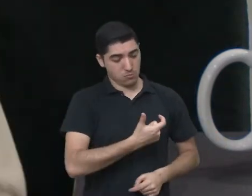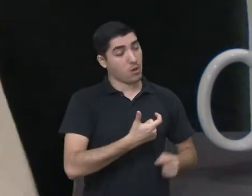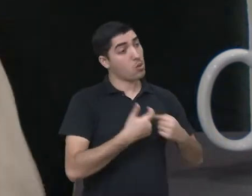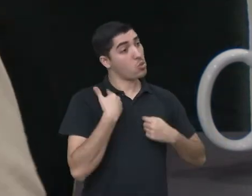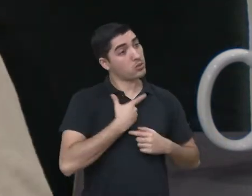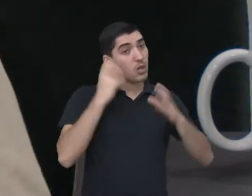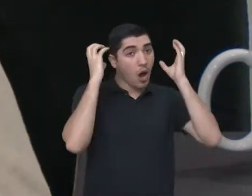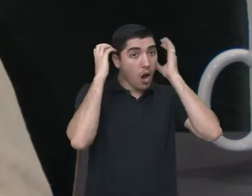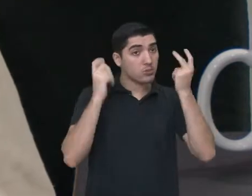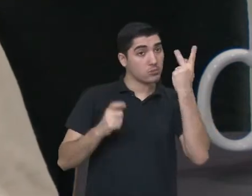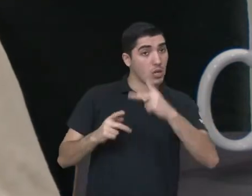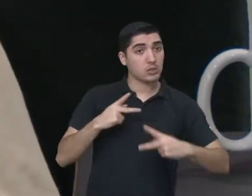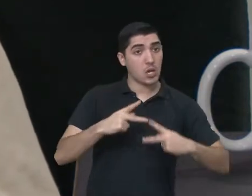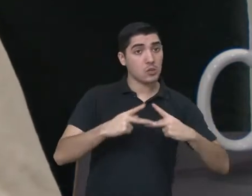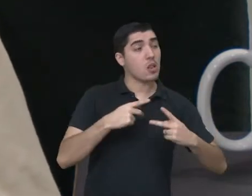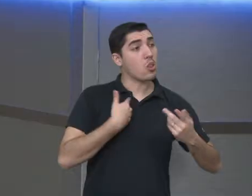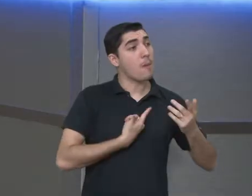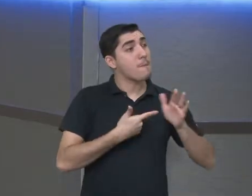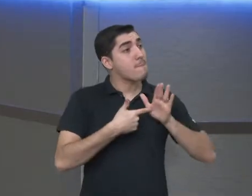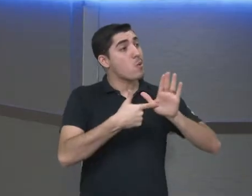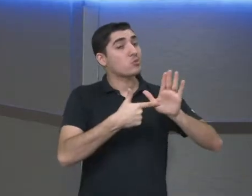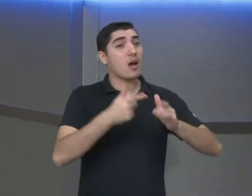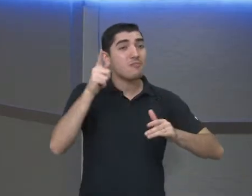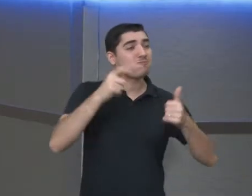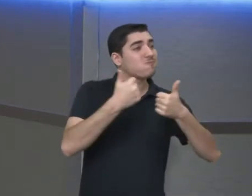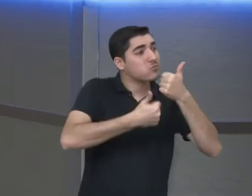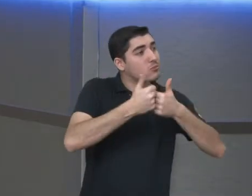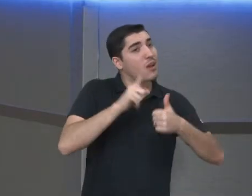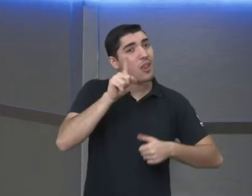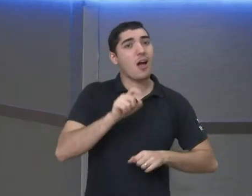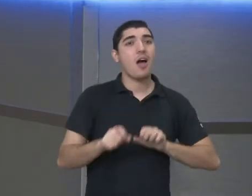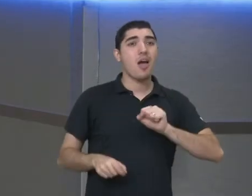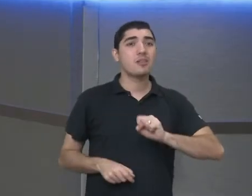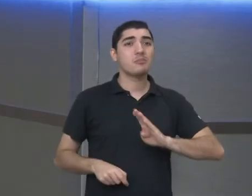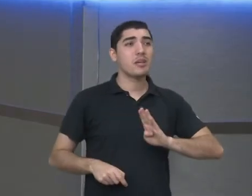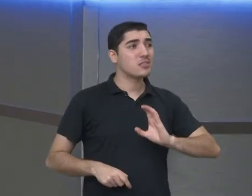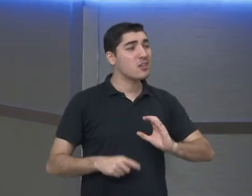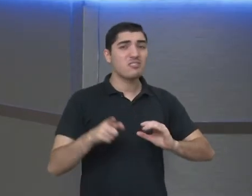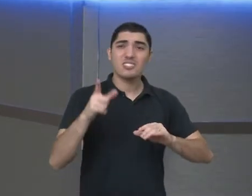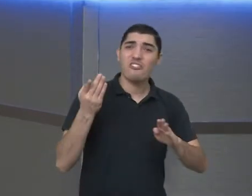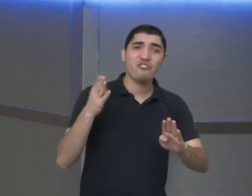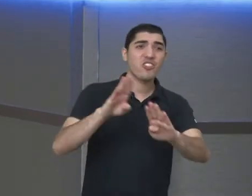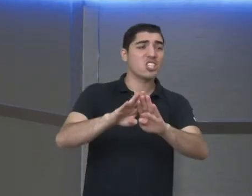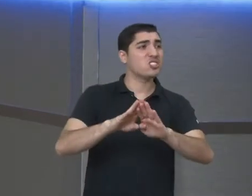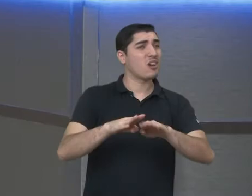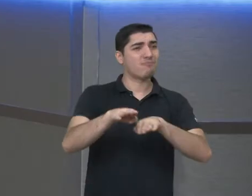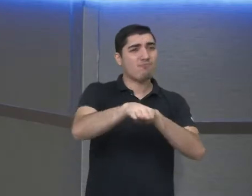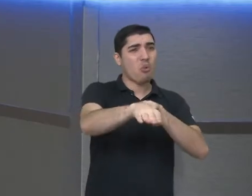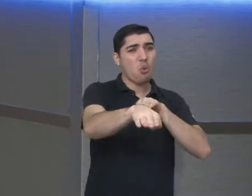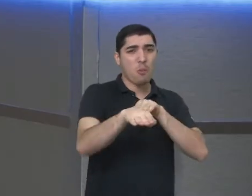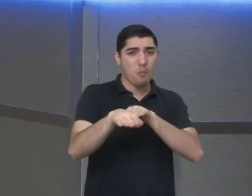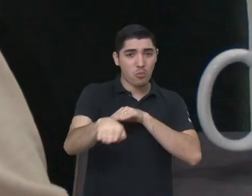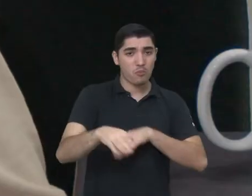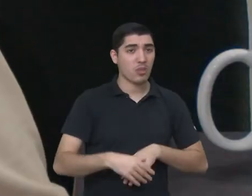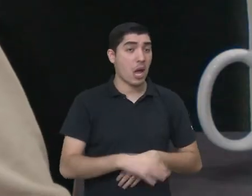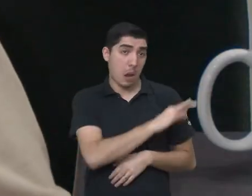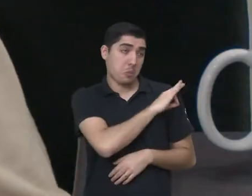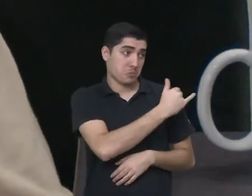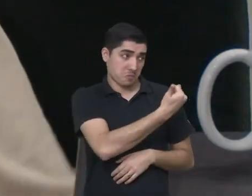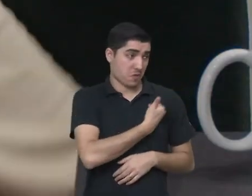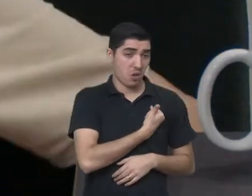José, quer ver esse clube crescer agora com a SAF aí, todo mundo acreditando que o São José vai voltar a ser grande como era na década de 80,